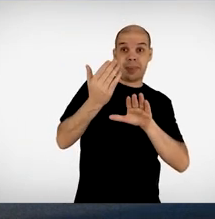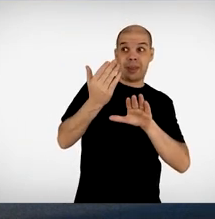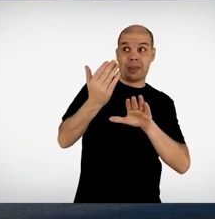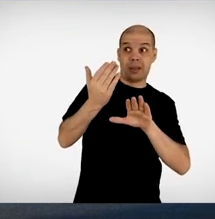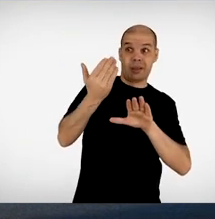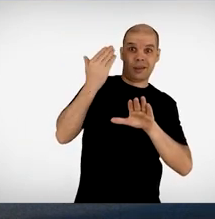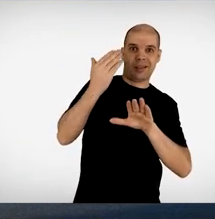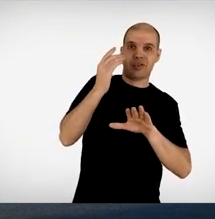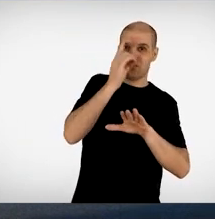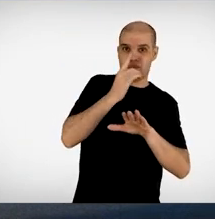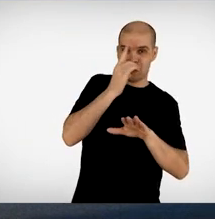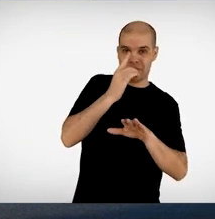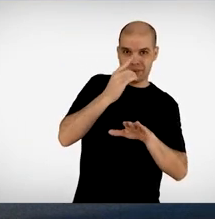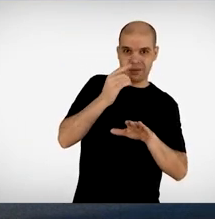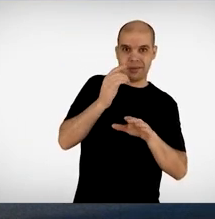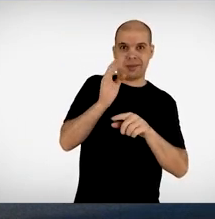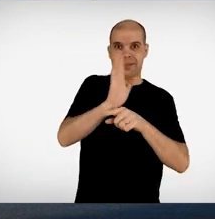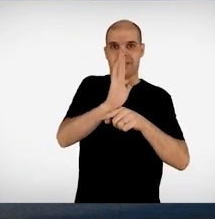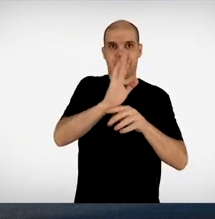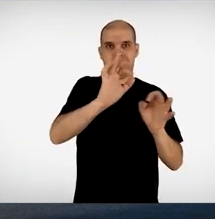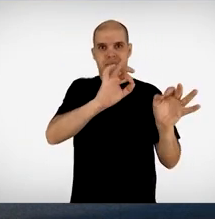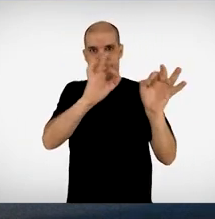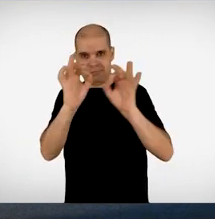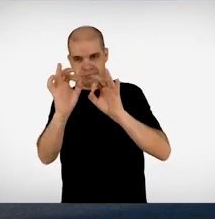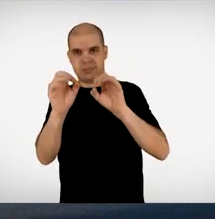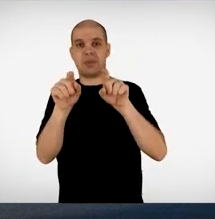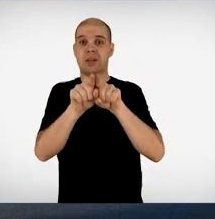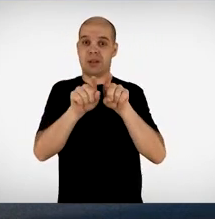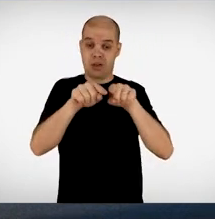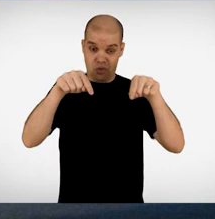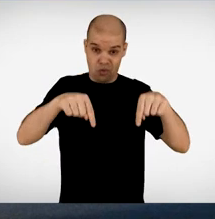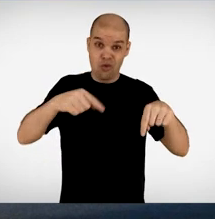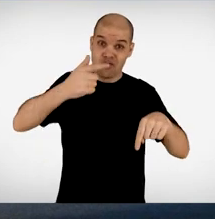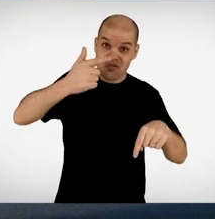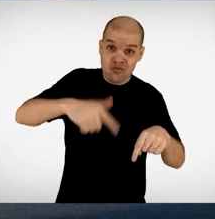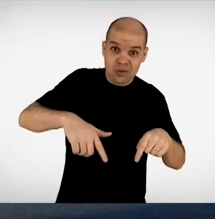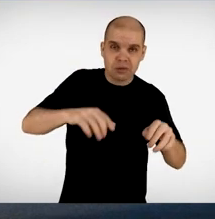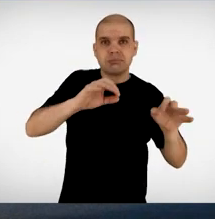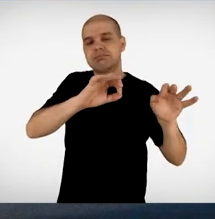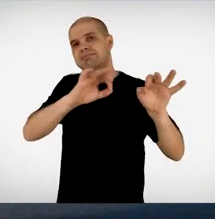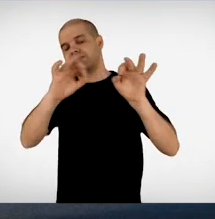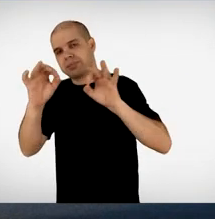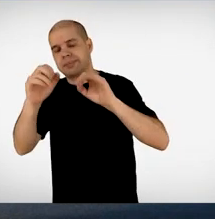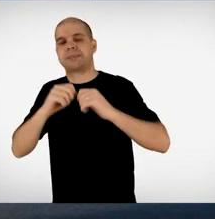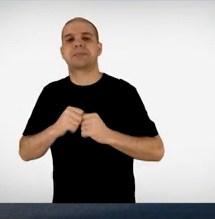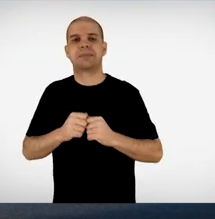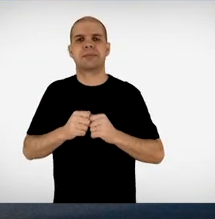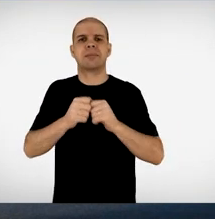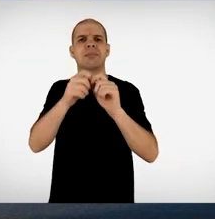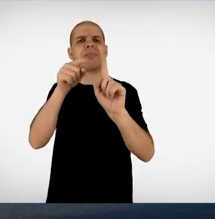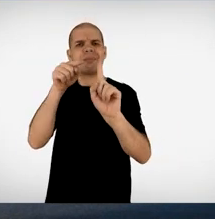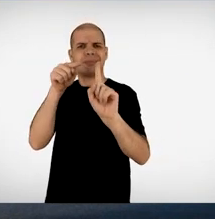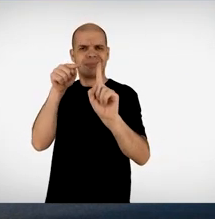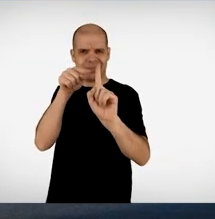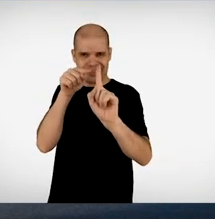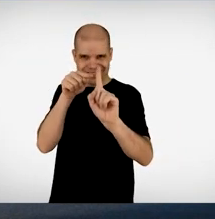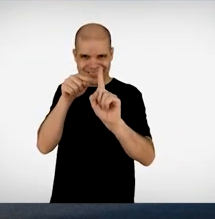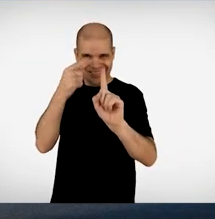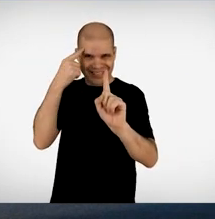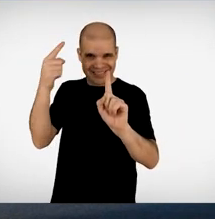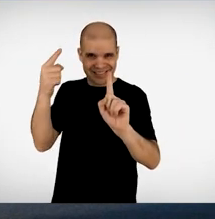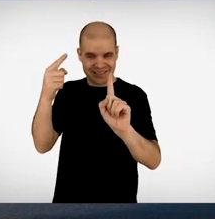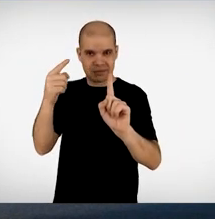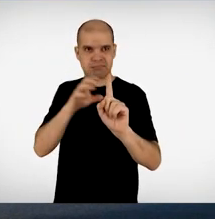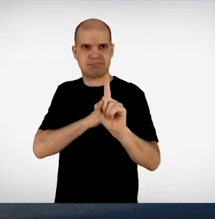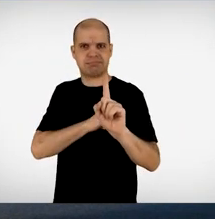e assisti agora de novo. Que é muito contrastante quando ela se apaixona pelo... Acho que é Envid que fala, né? Que ele é